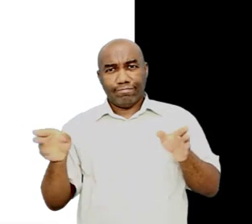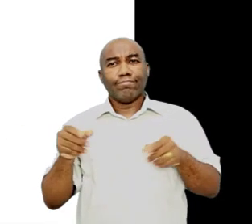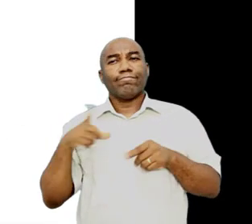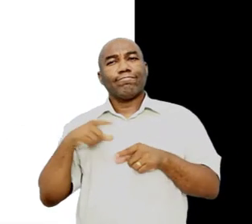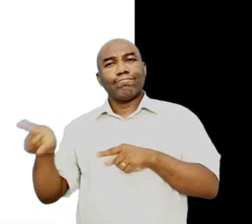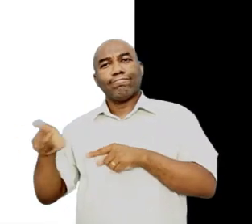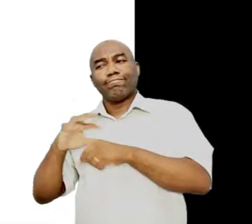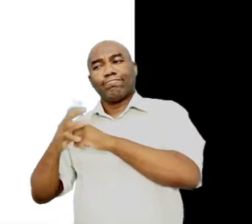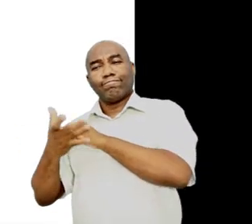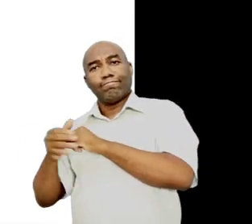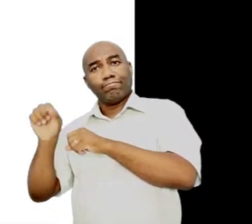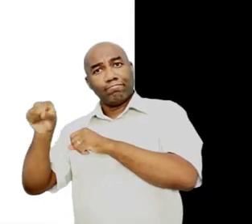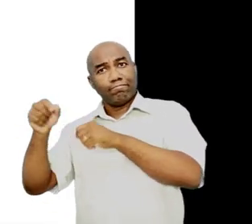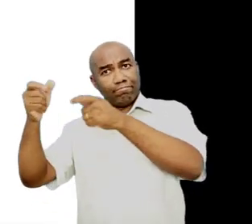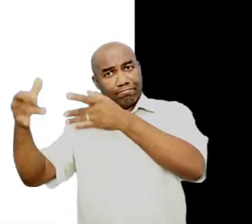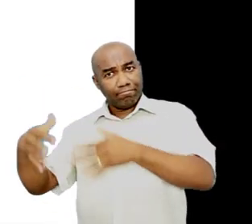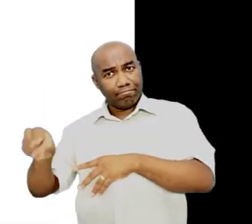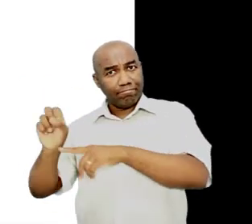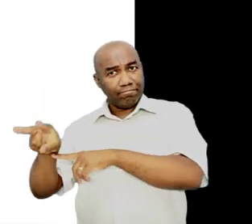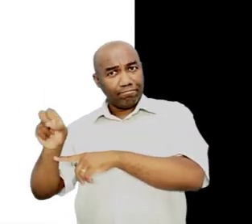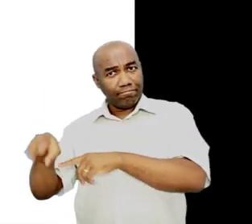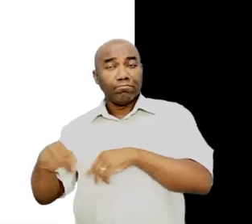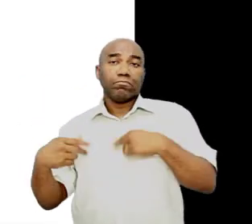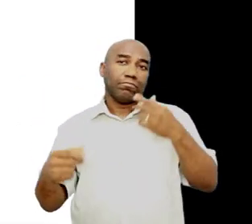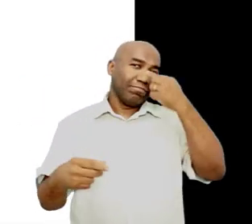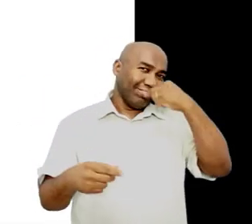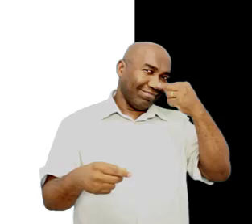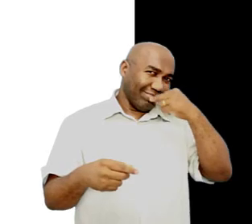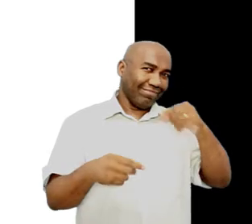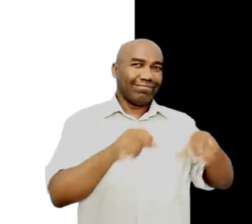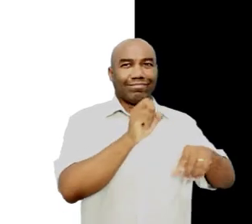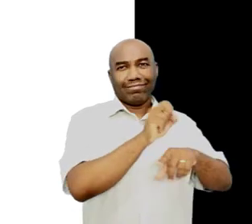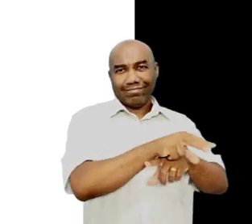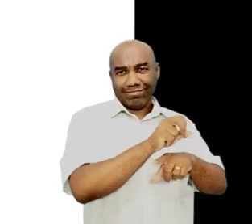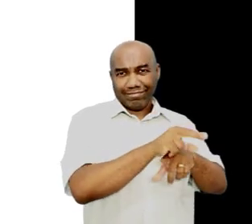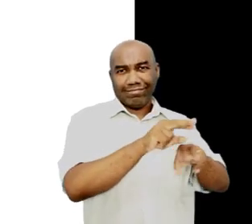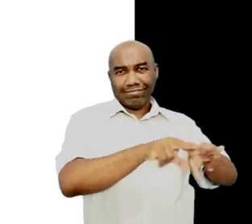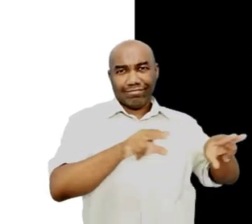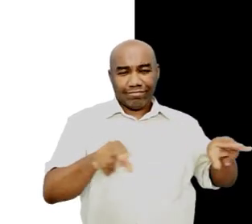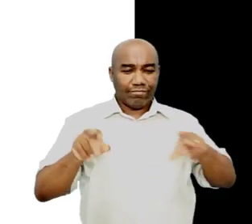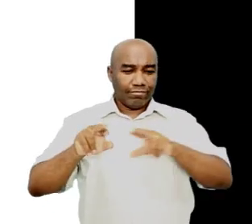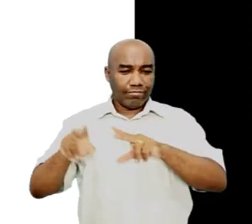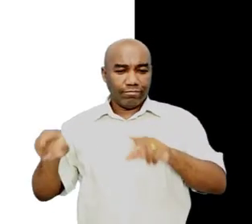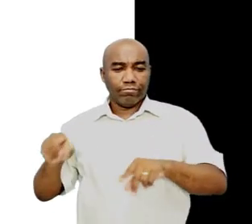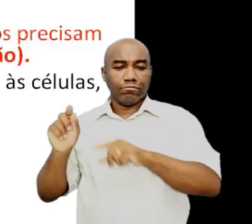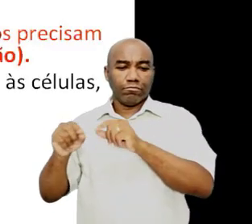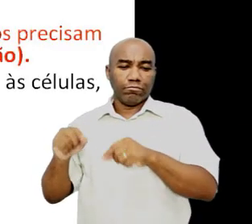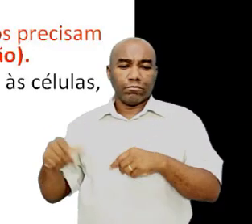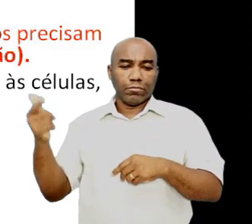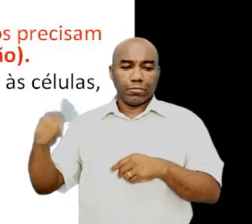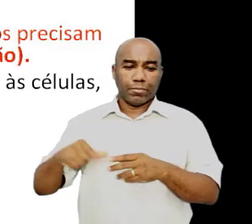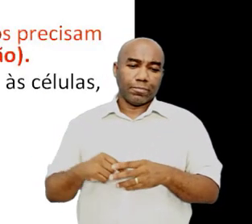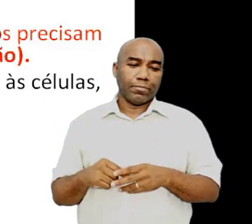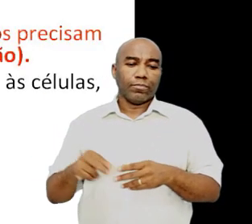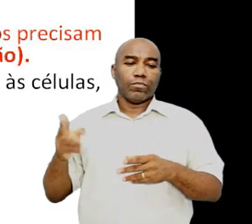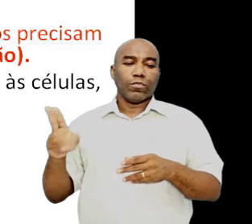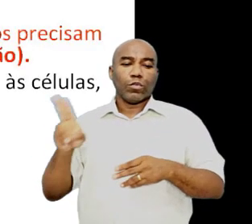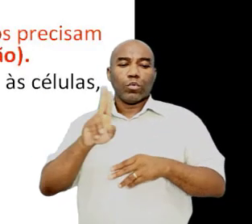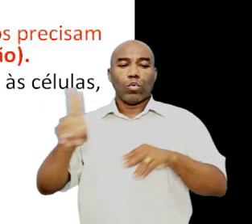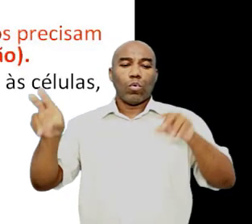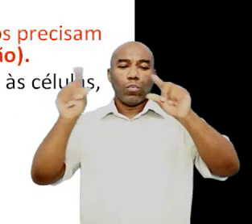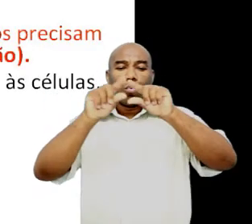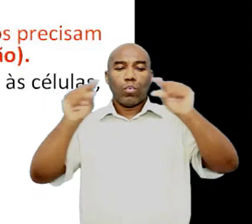proteína não estruturais. Então, vejam só, o hemaglutinina são proteínas não